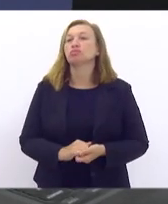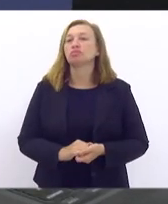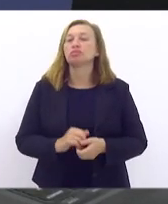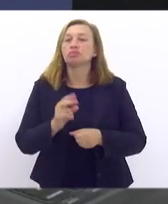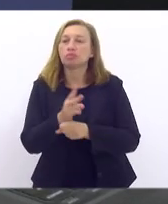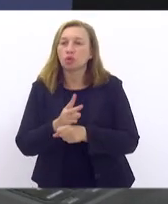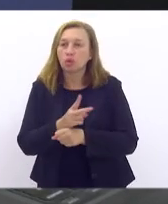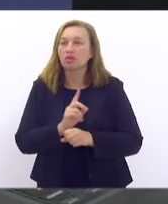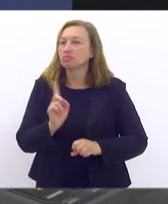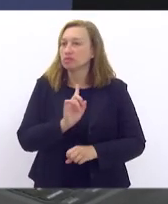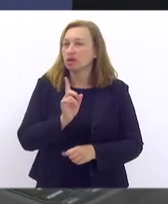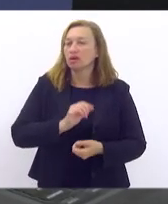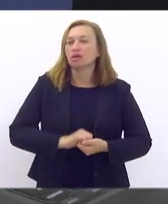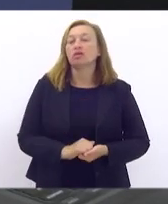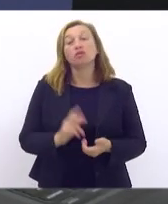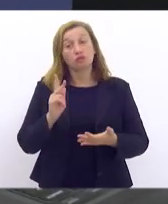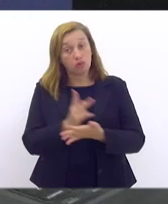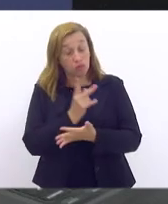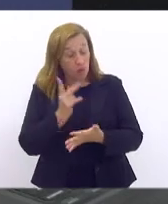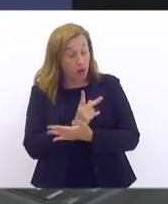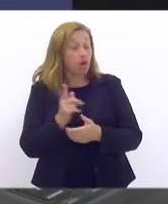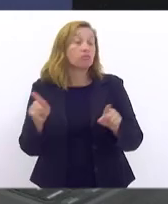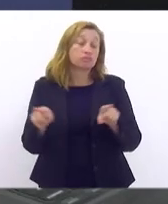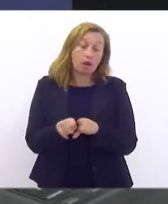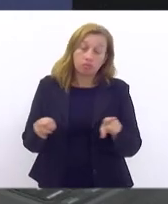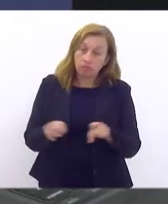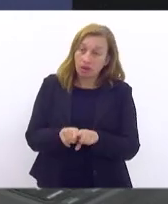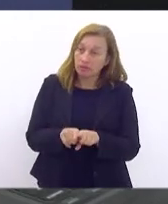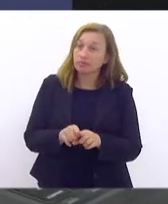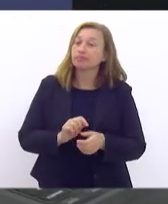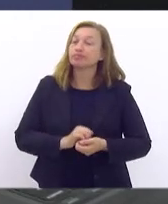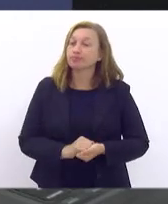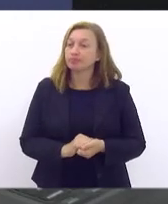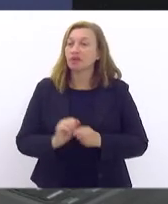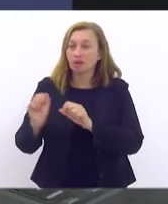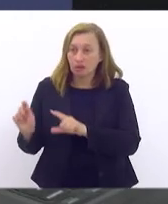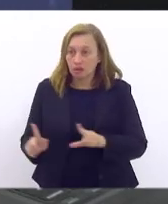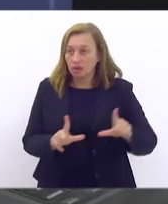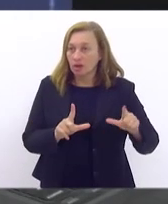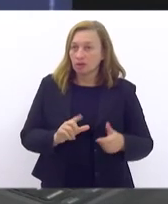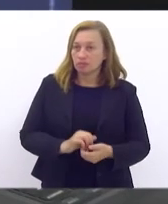procurado. Tá? Então, isso é um erro também, pode passar.